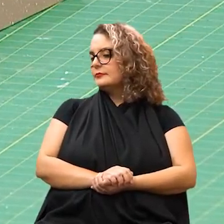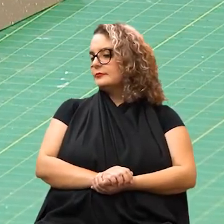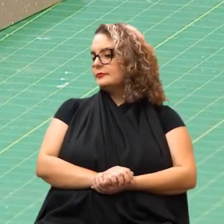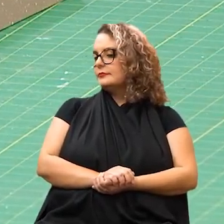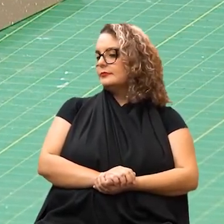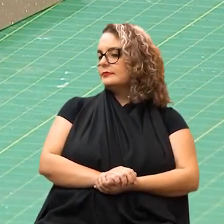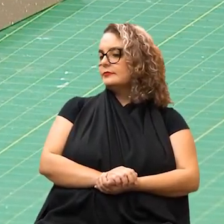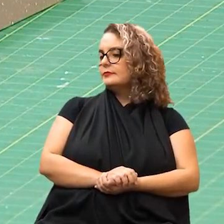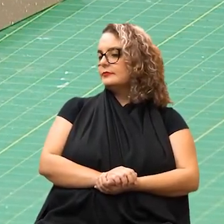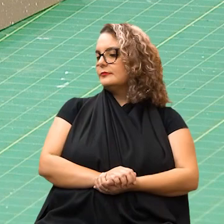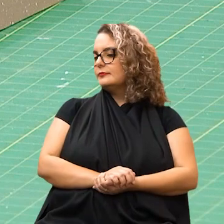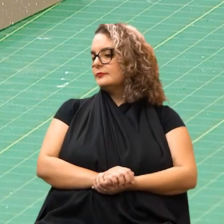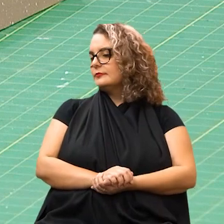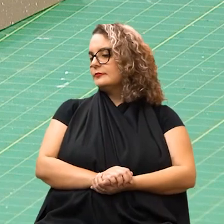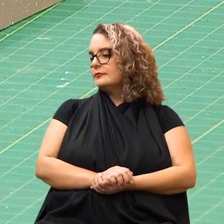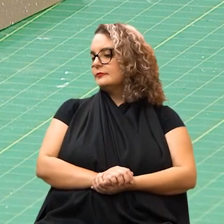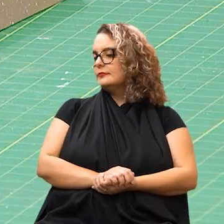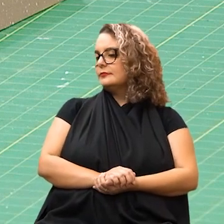Puxando.